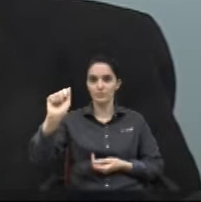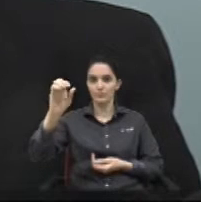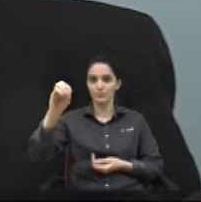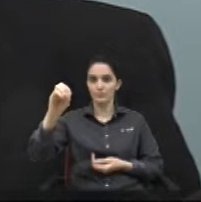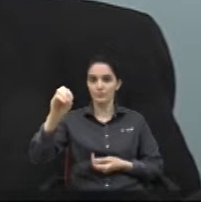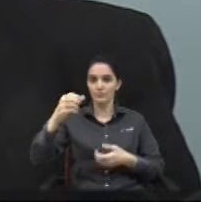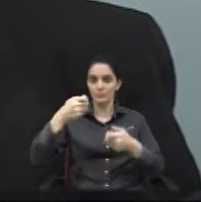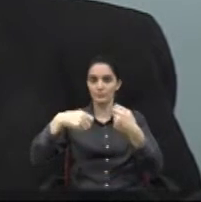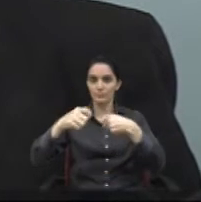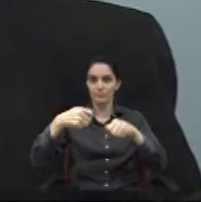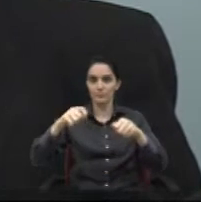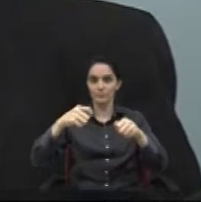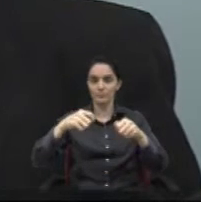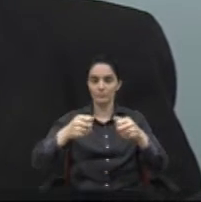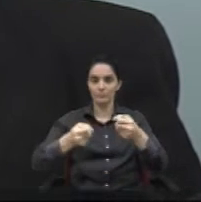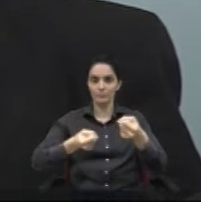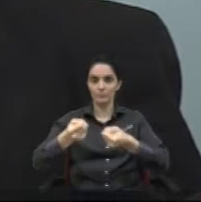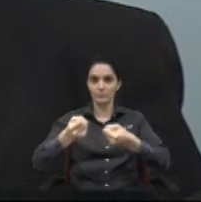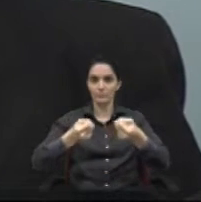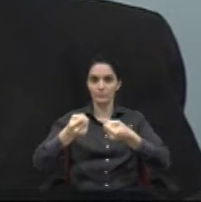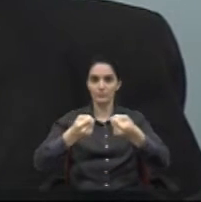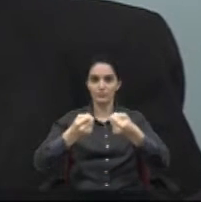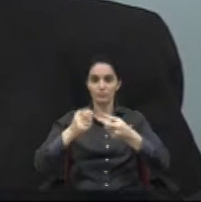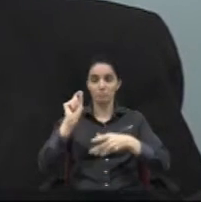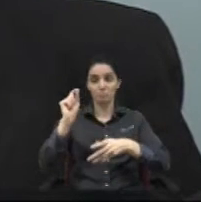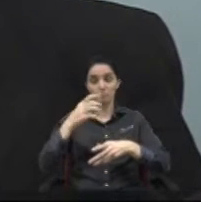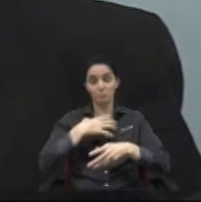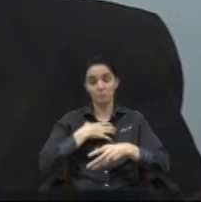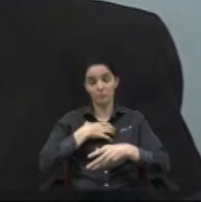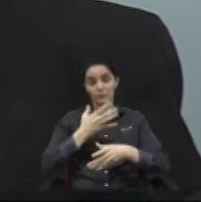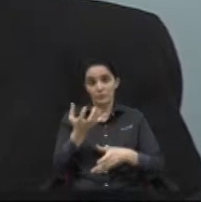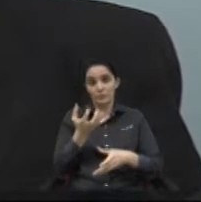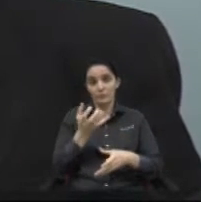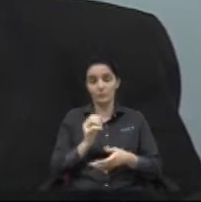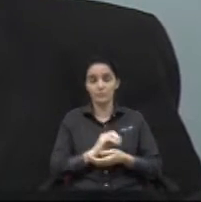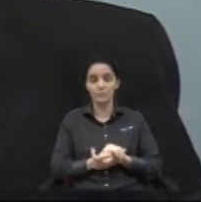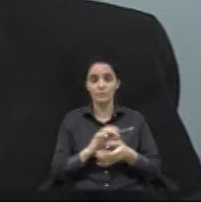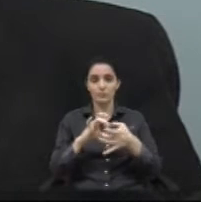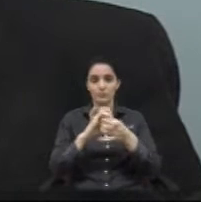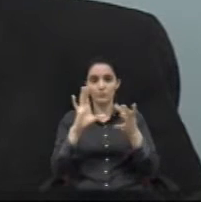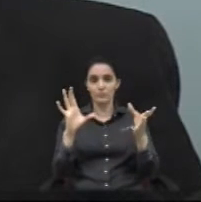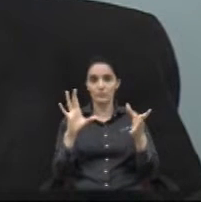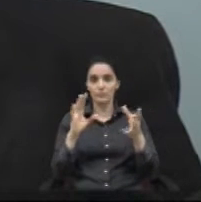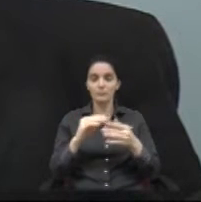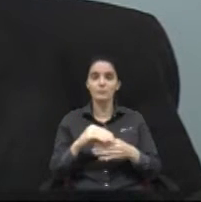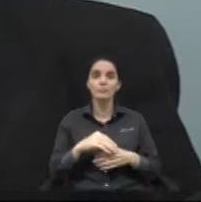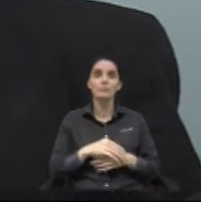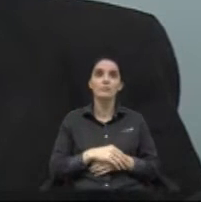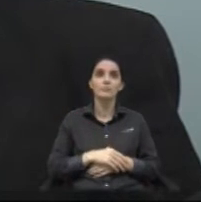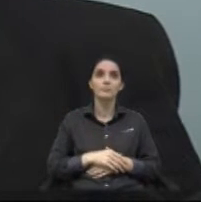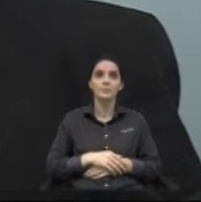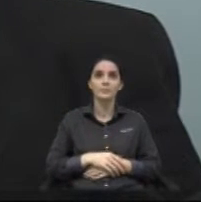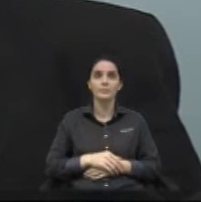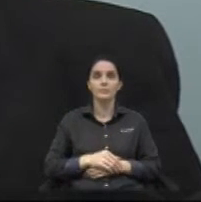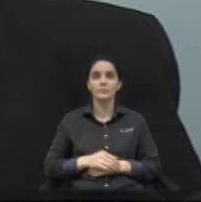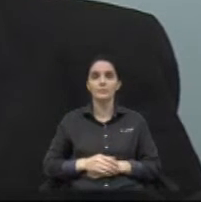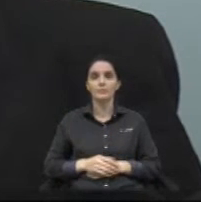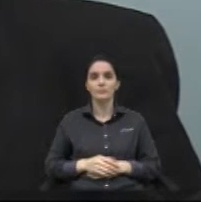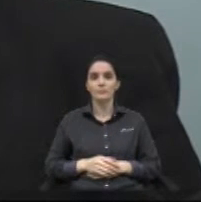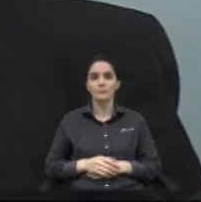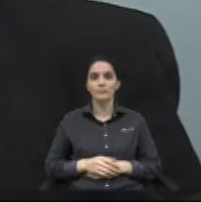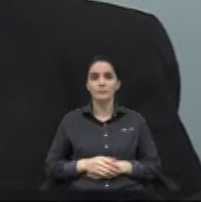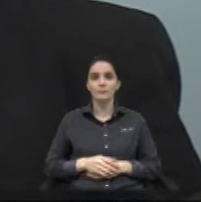de transporte. E quem quiser vir, será, parece-me que é o último a vir para a oitiva,